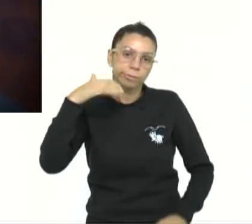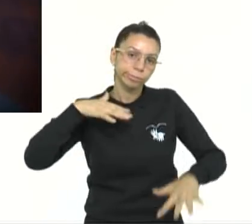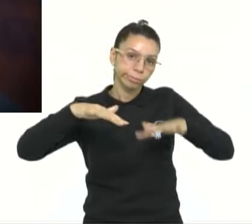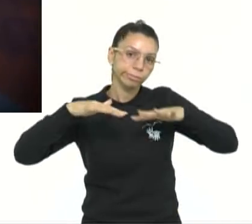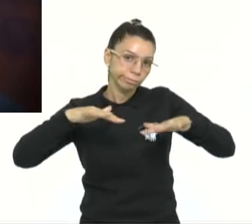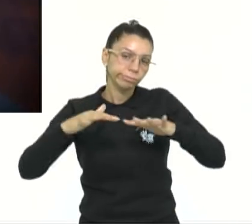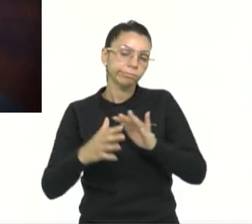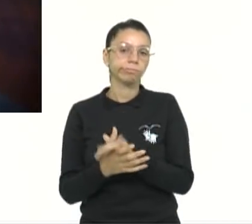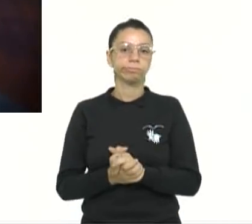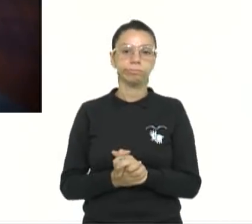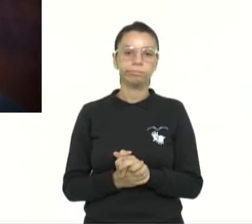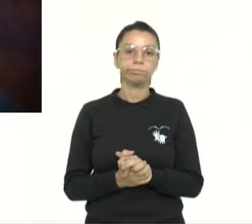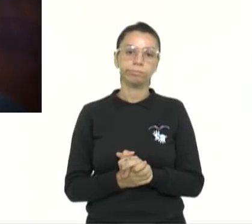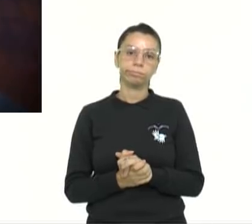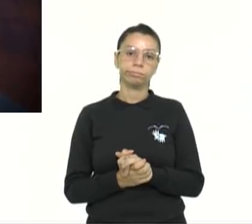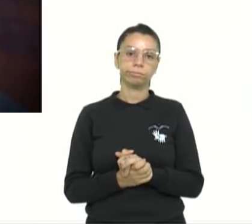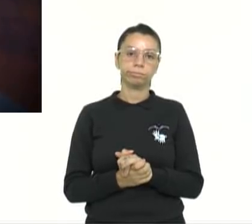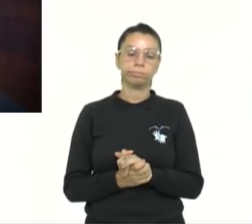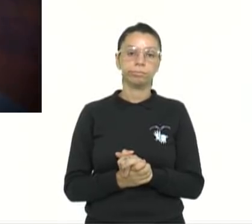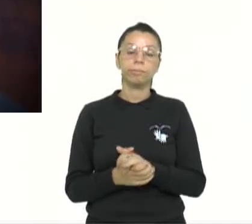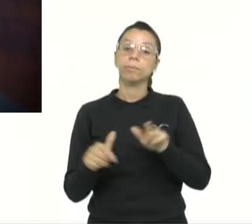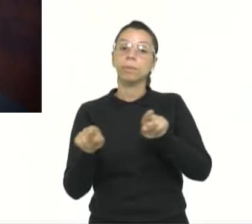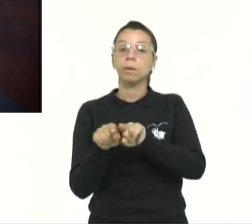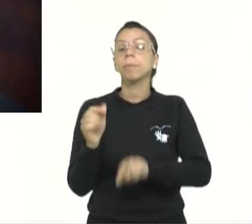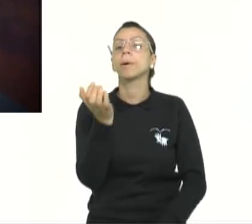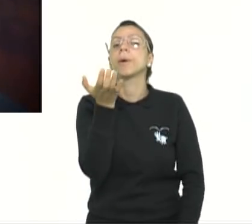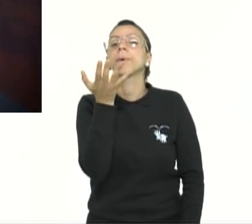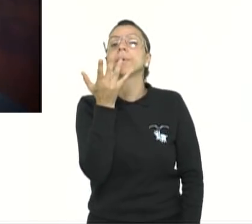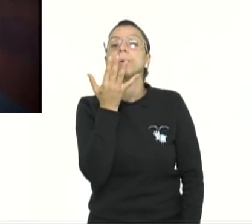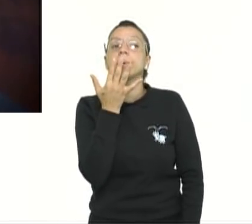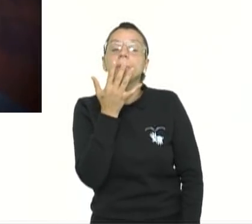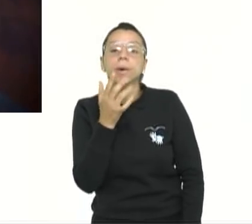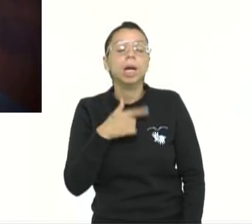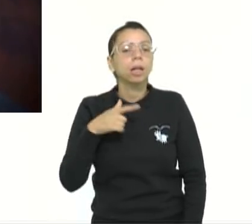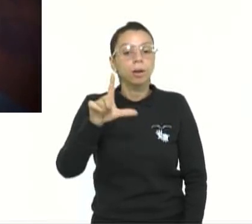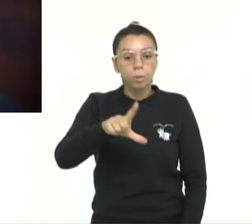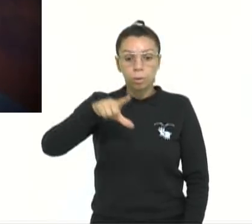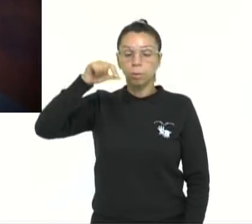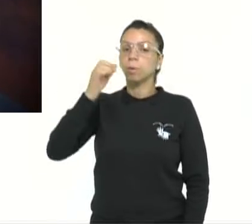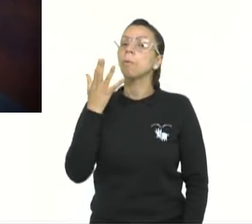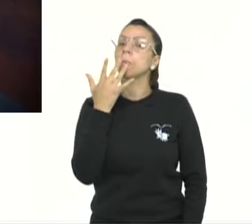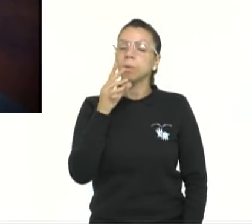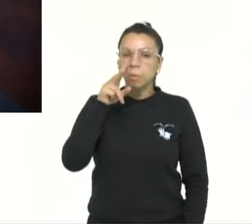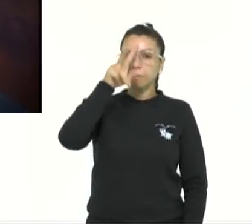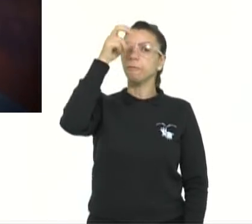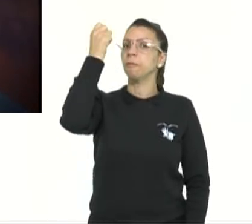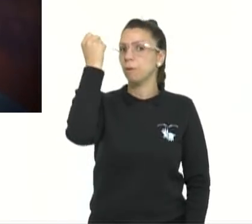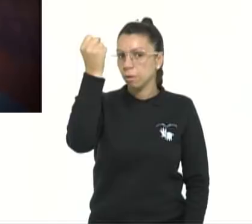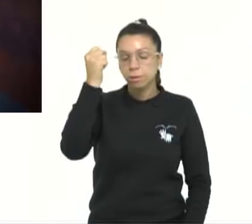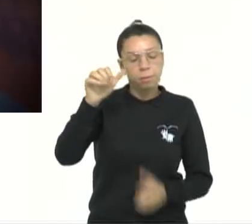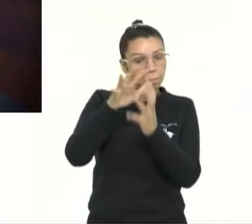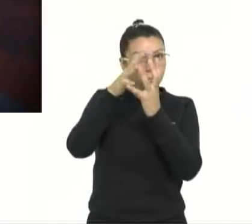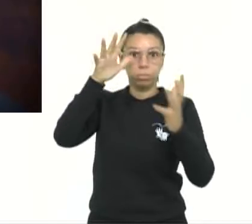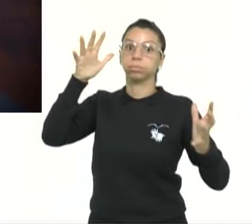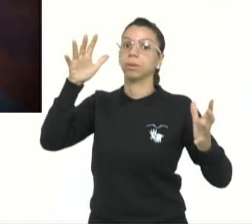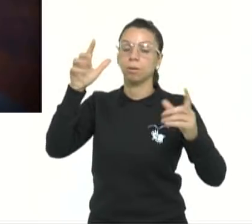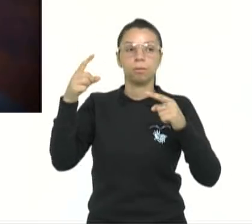movimentos. E com relação às cores, eu optei por algumas cores mais vibrantes também,